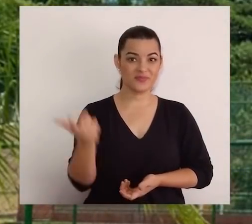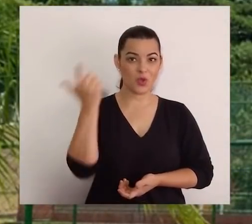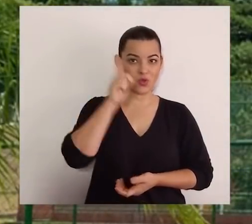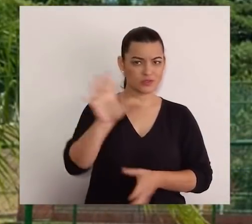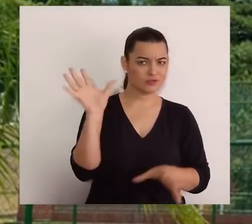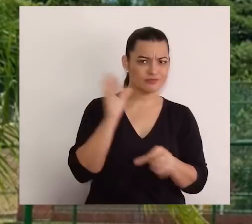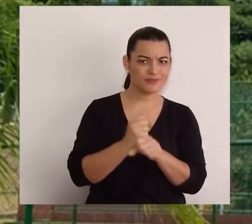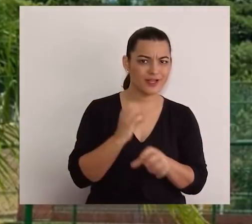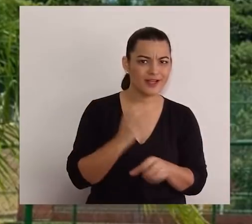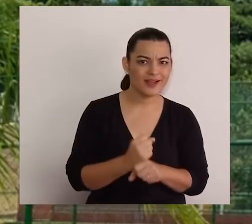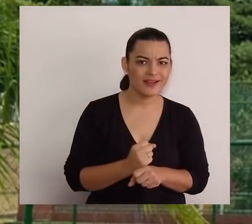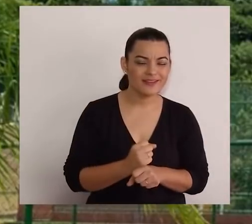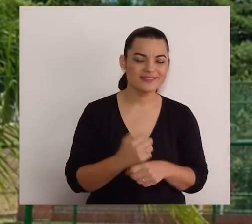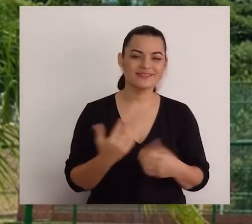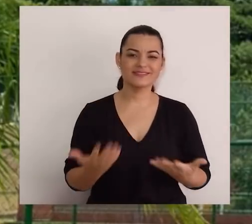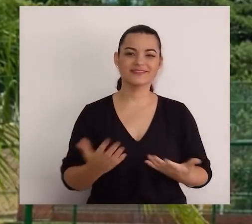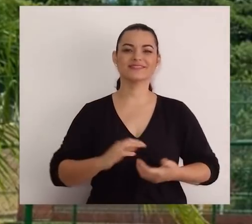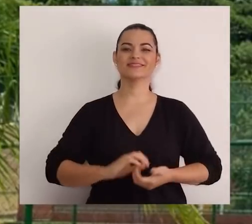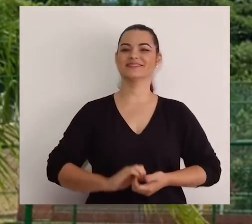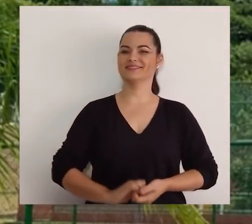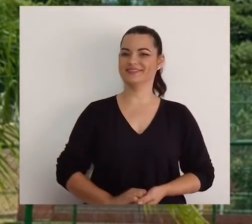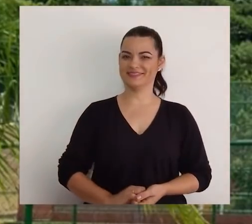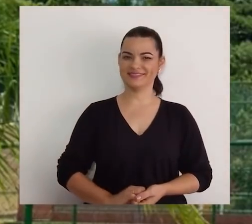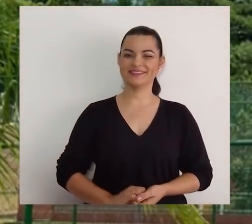Conseguiu fazer as contas?